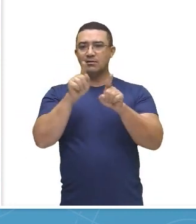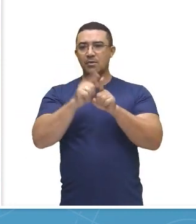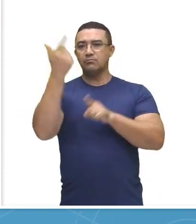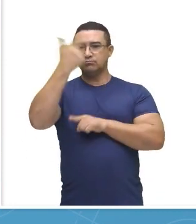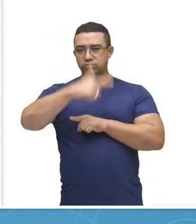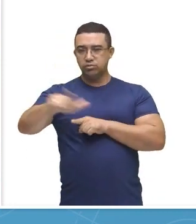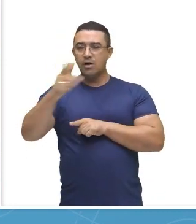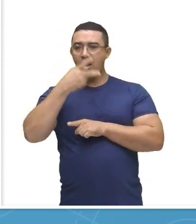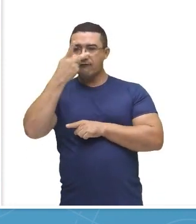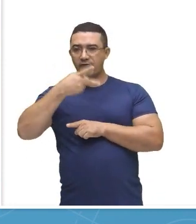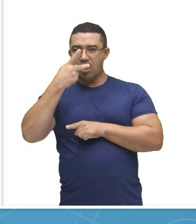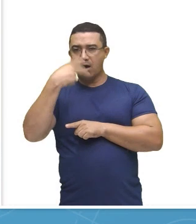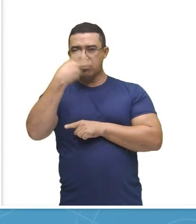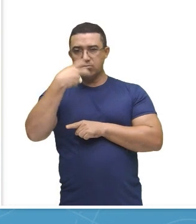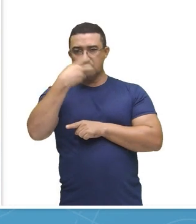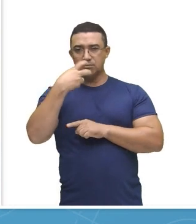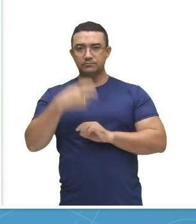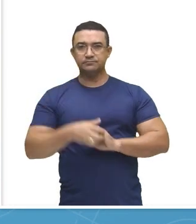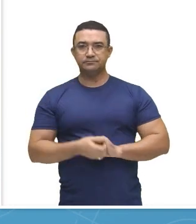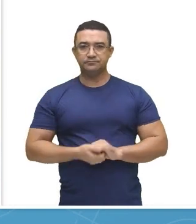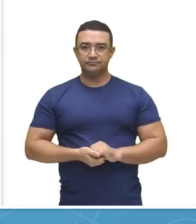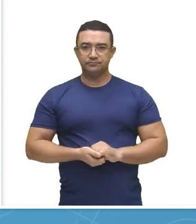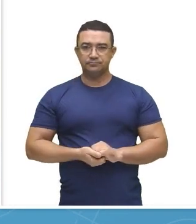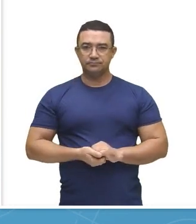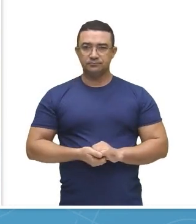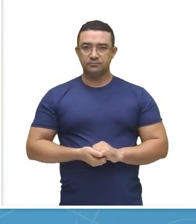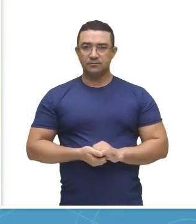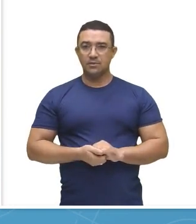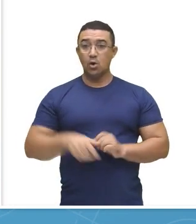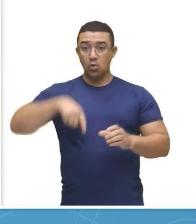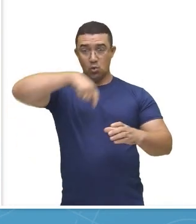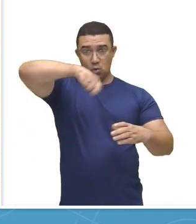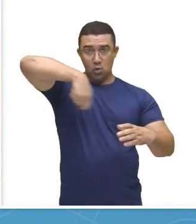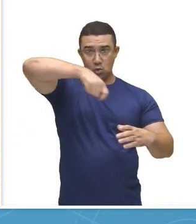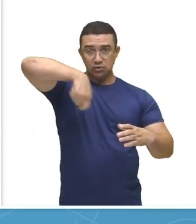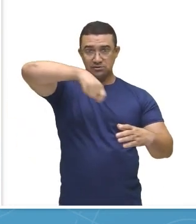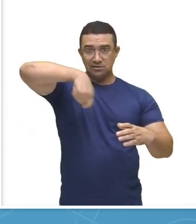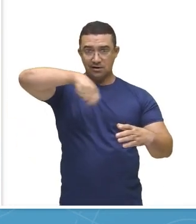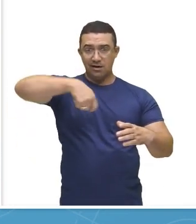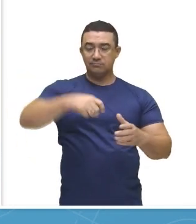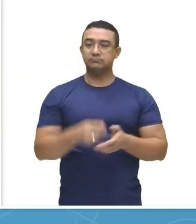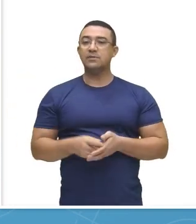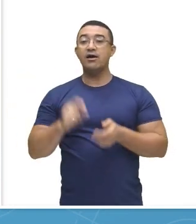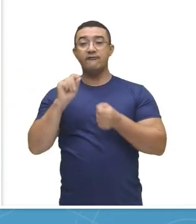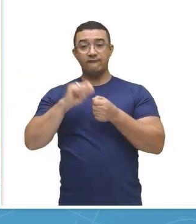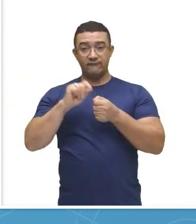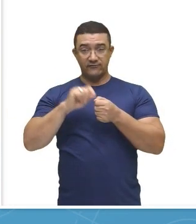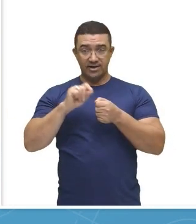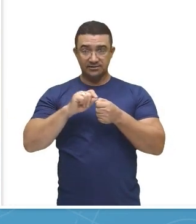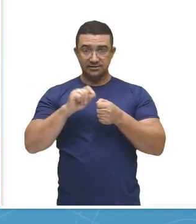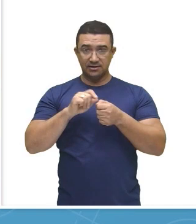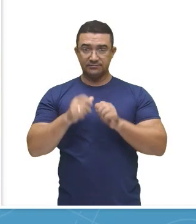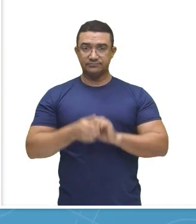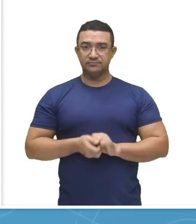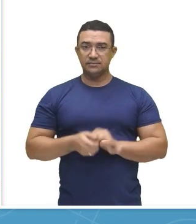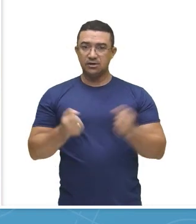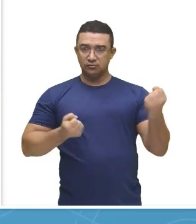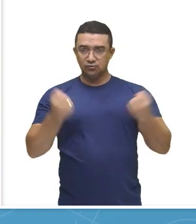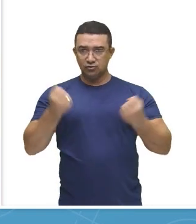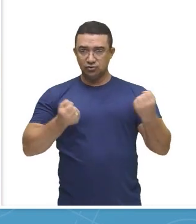right? Let's go! Cook, cozinhar. Do, fazer.